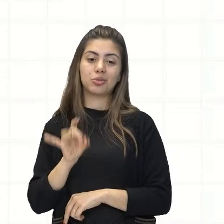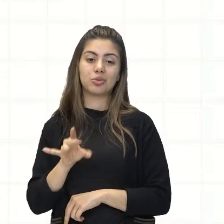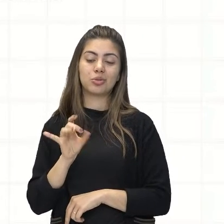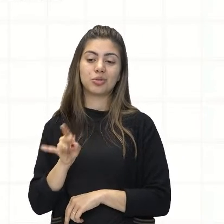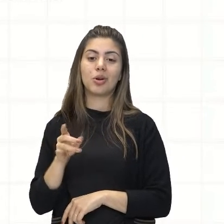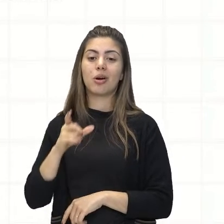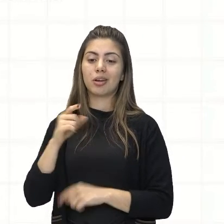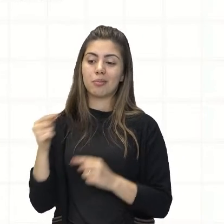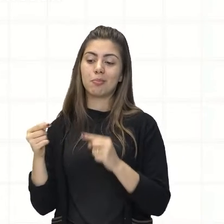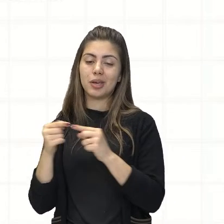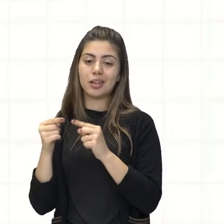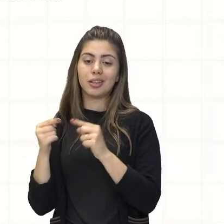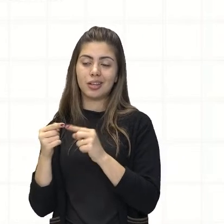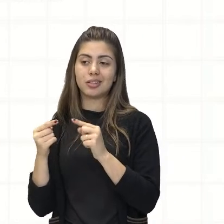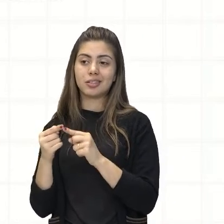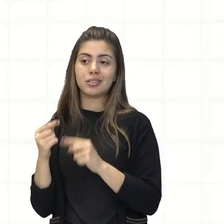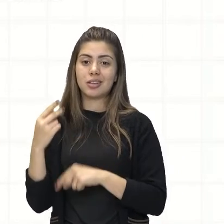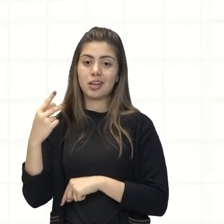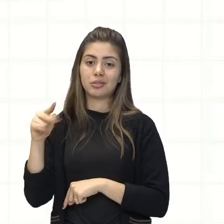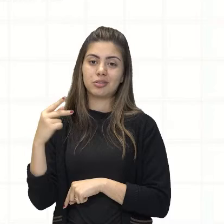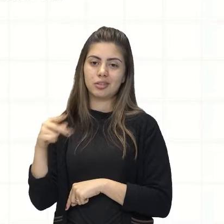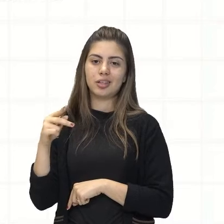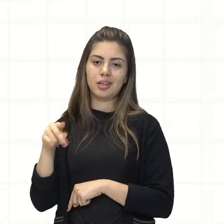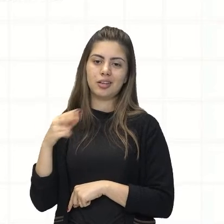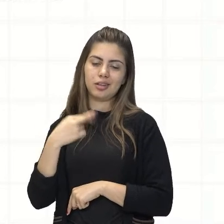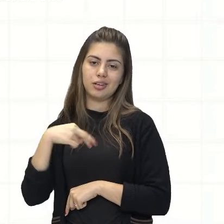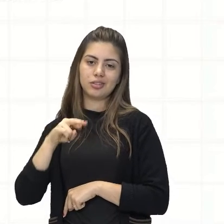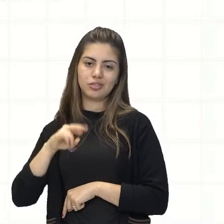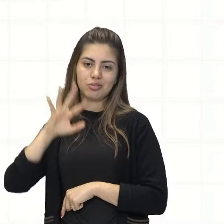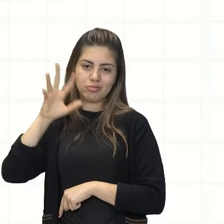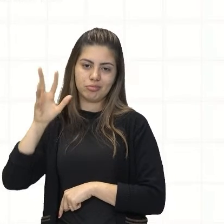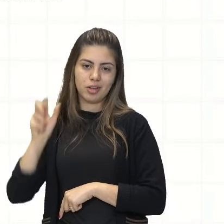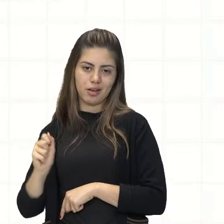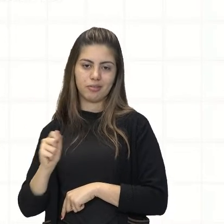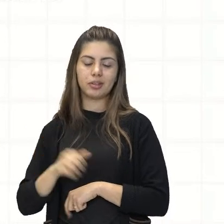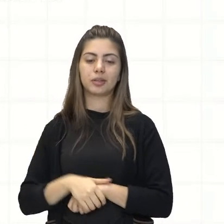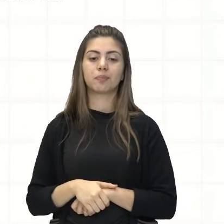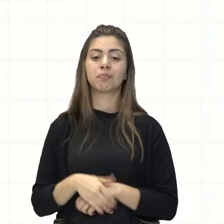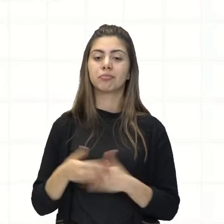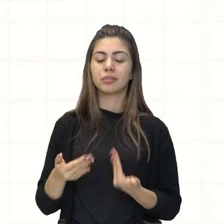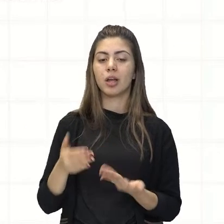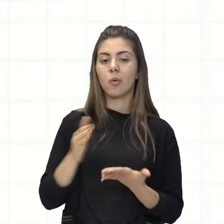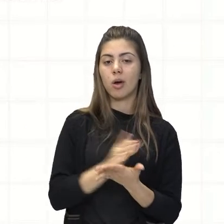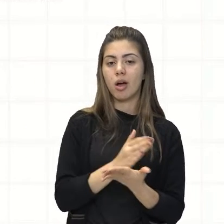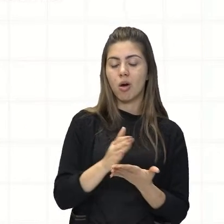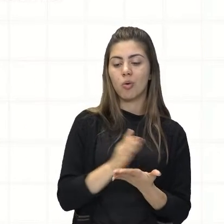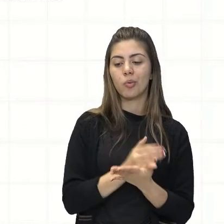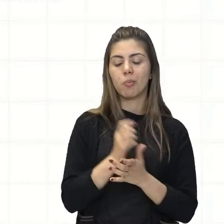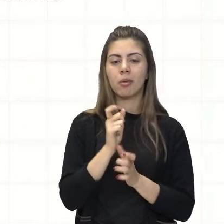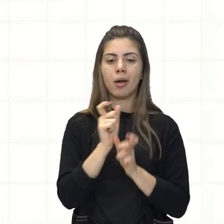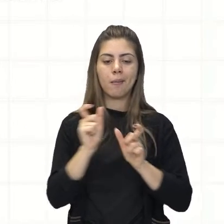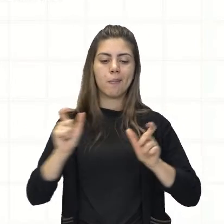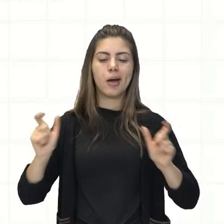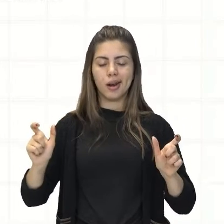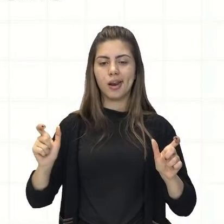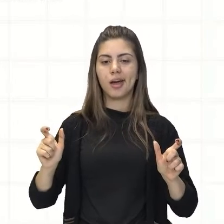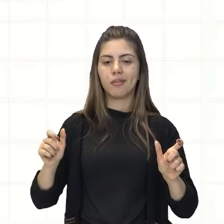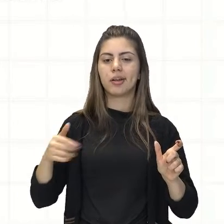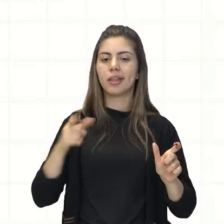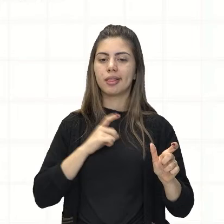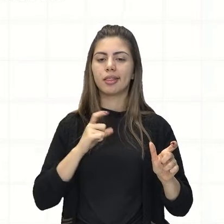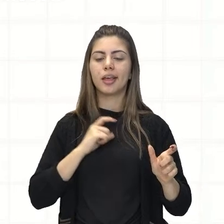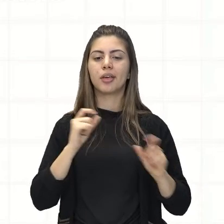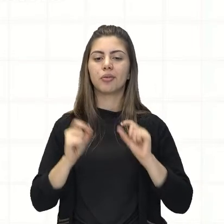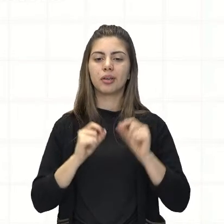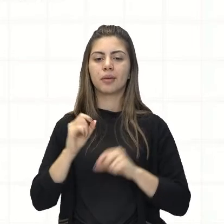uma divindade africana. Então, algumas expressões desse sincretismo incluem o